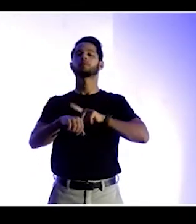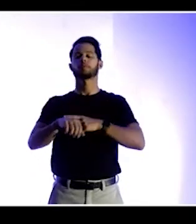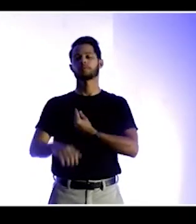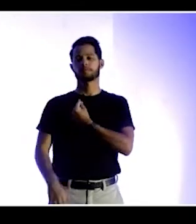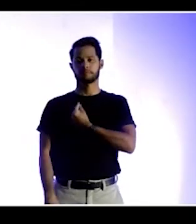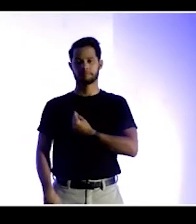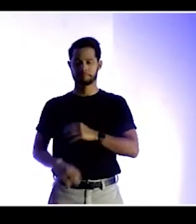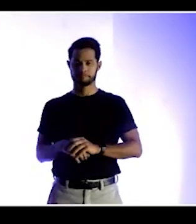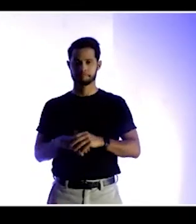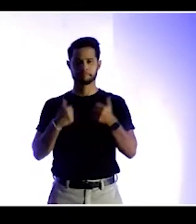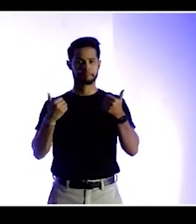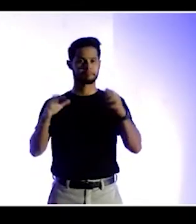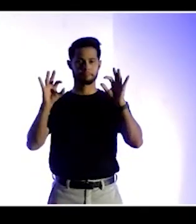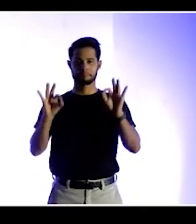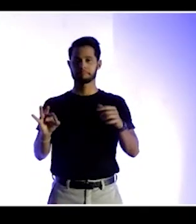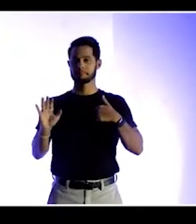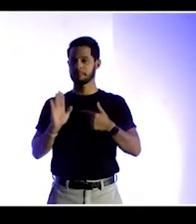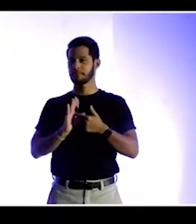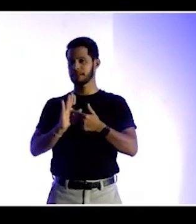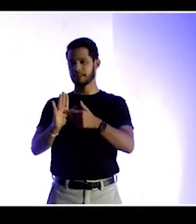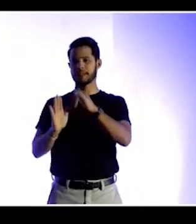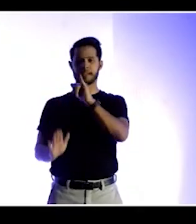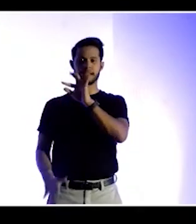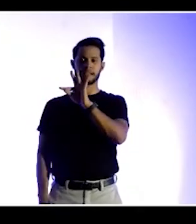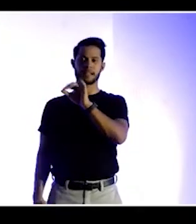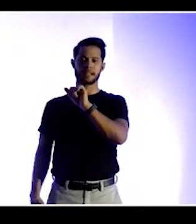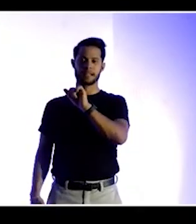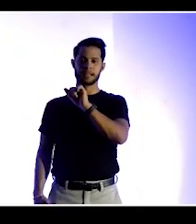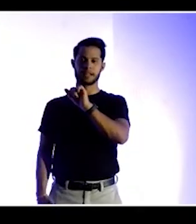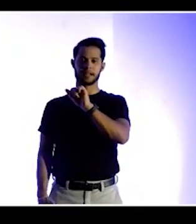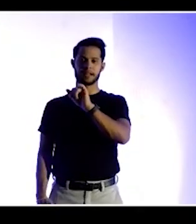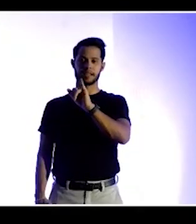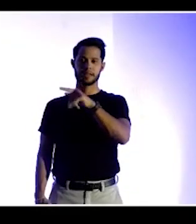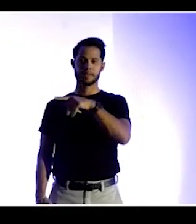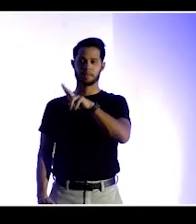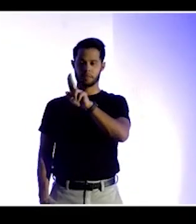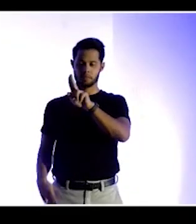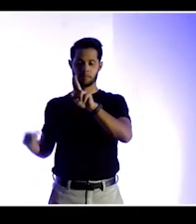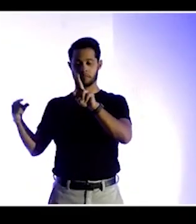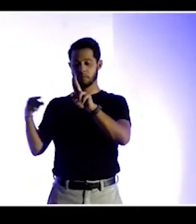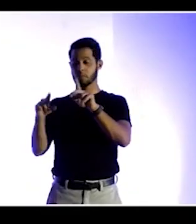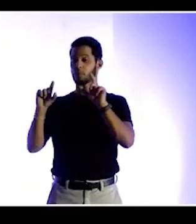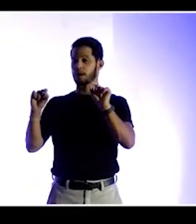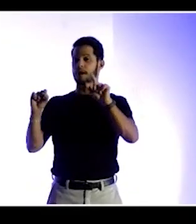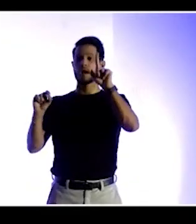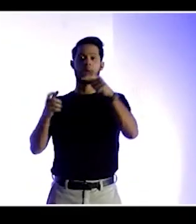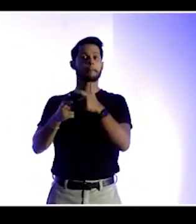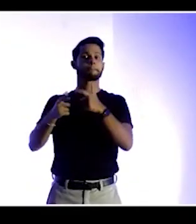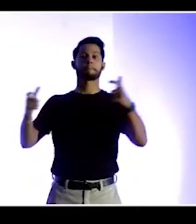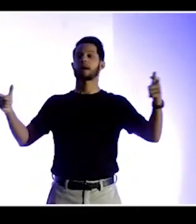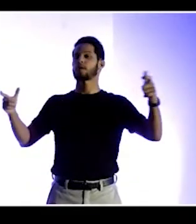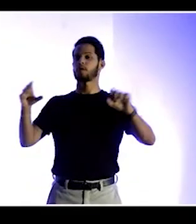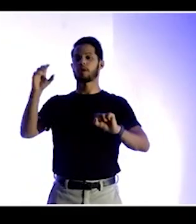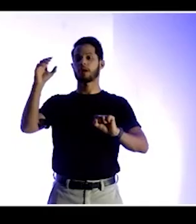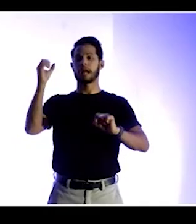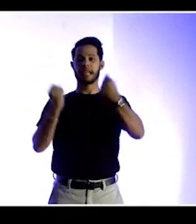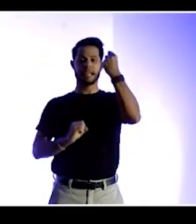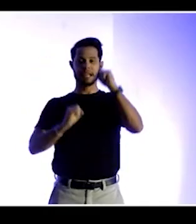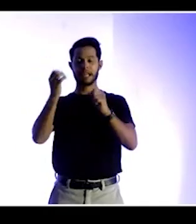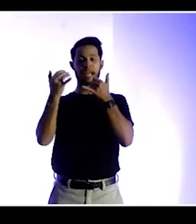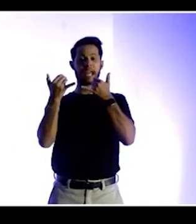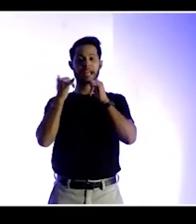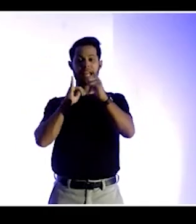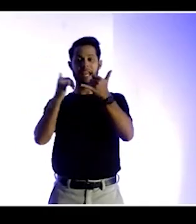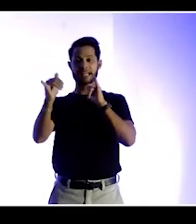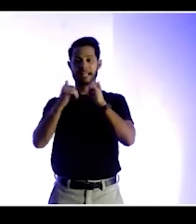Muito bem, eu tinha falado de Itaipu. Agora eu vou fazer uma comparação com Itaipu. Itaipu, a maior usina hidrelétrica do planeta em geração anual.